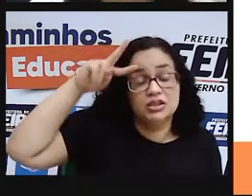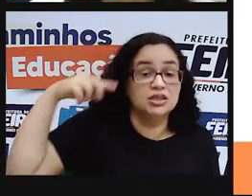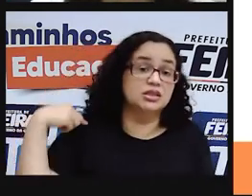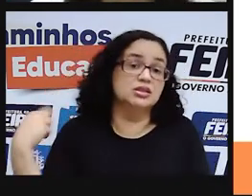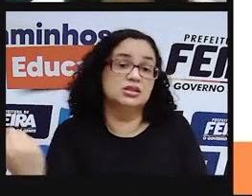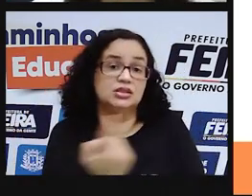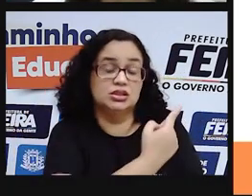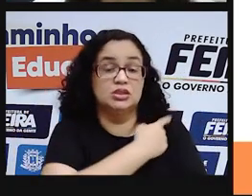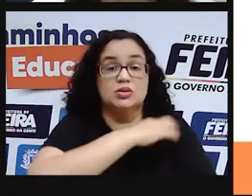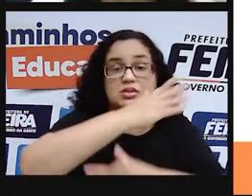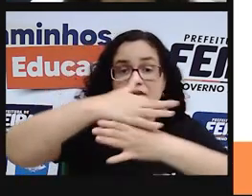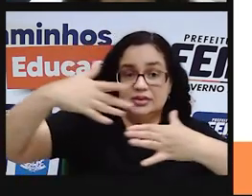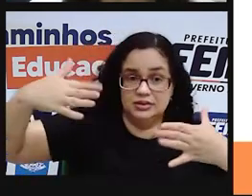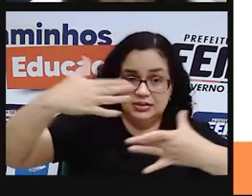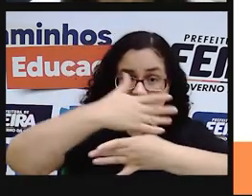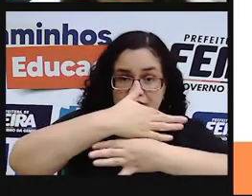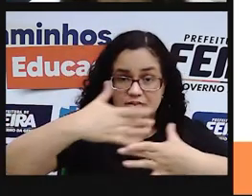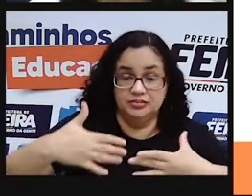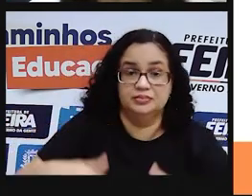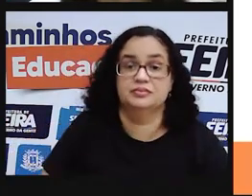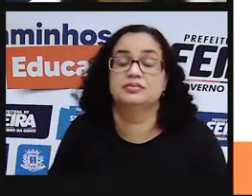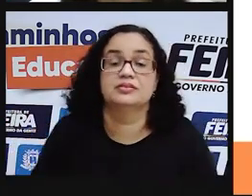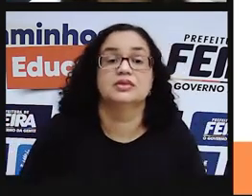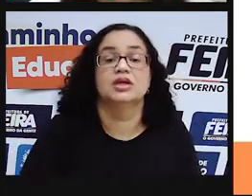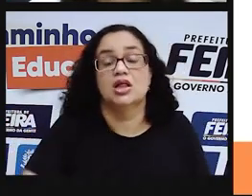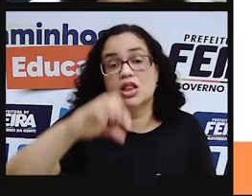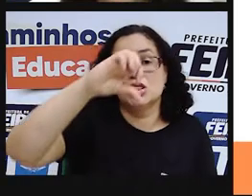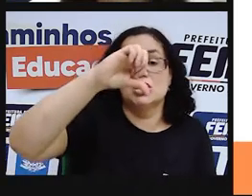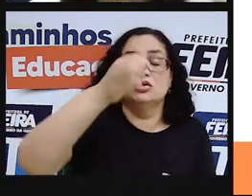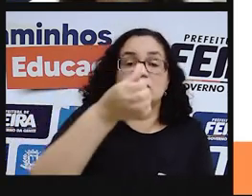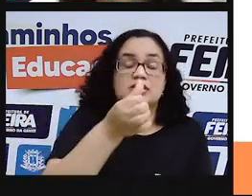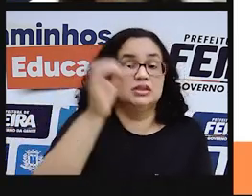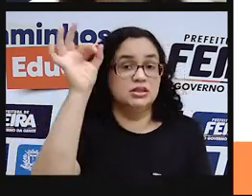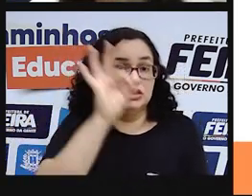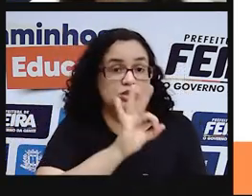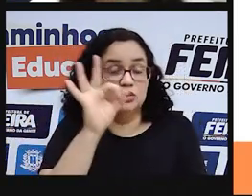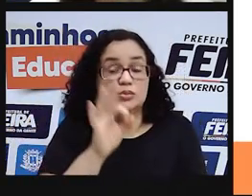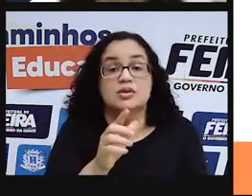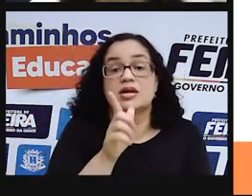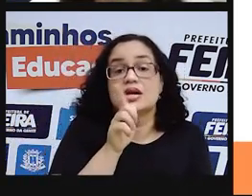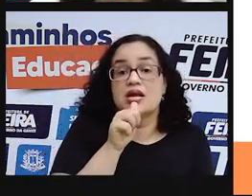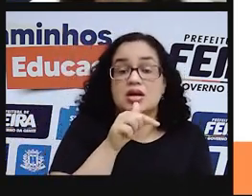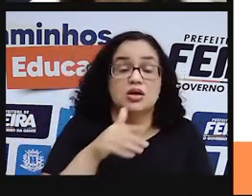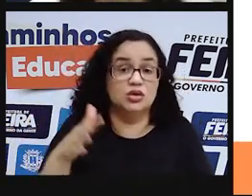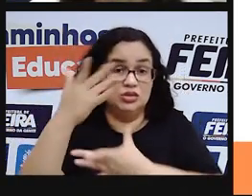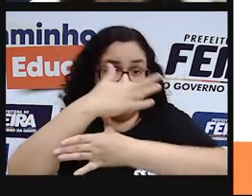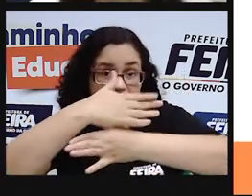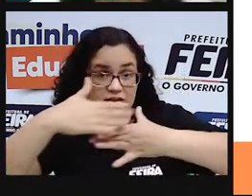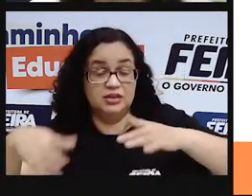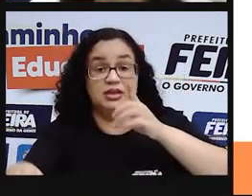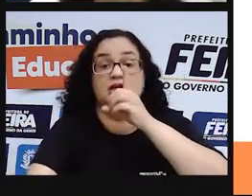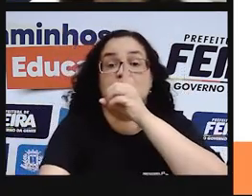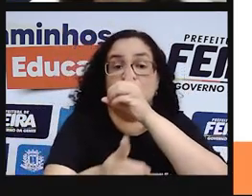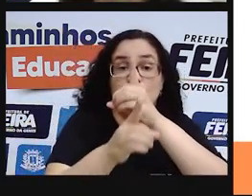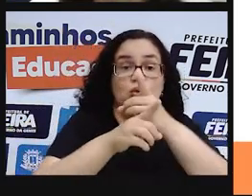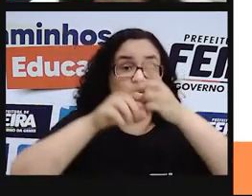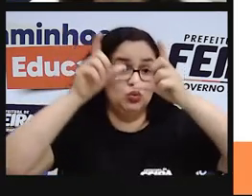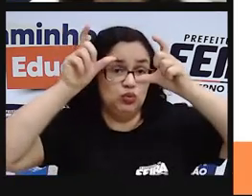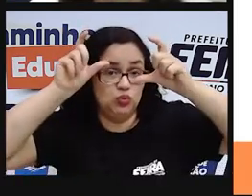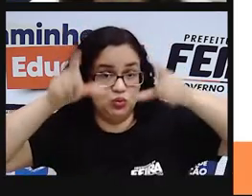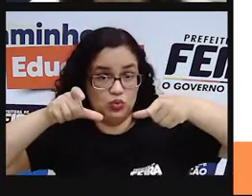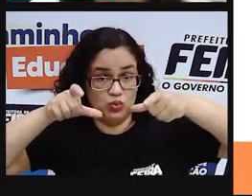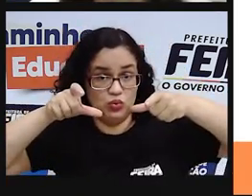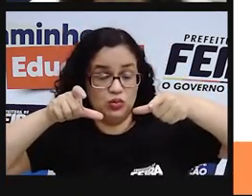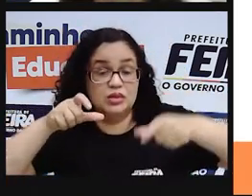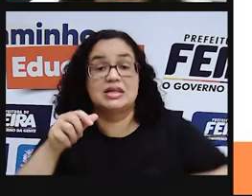nossa cidade há cerca de Noventa e Seis por cento da área do município encontra-se localizado